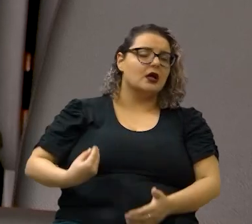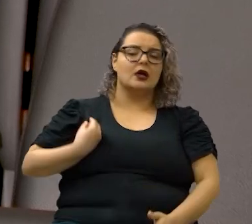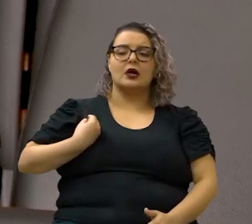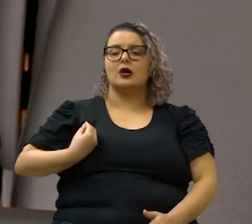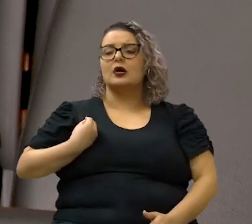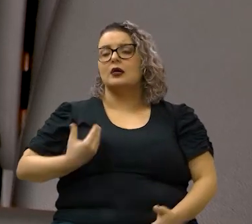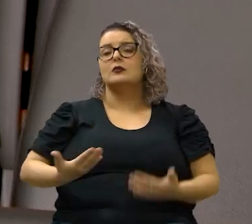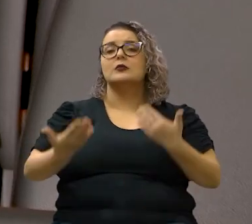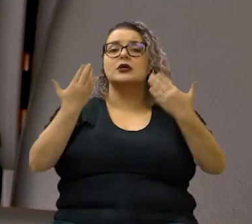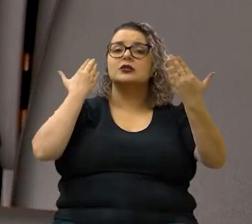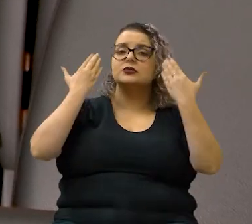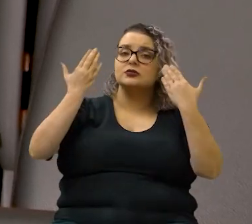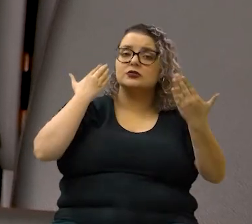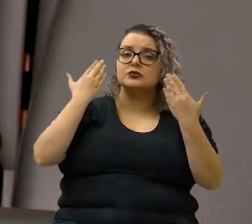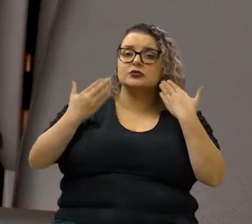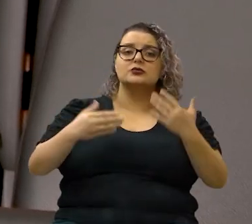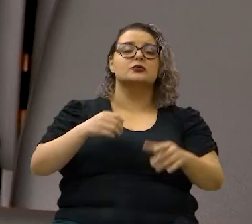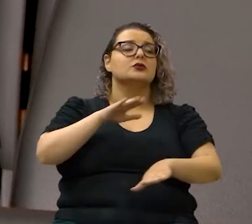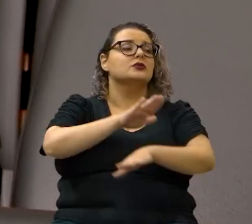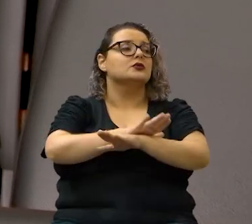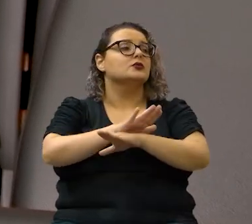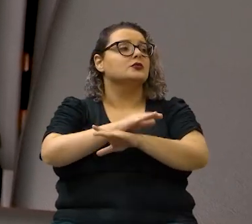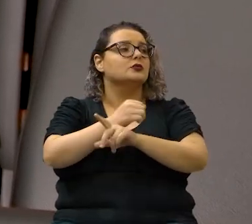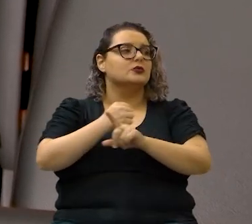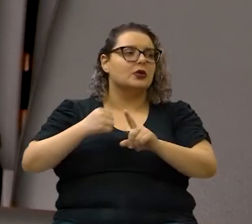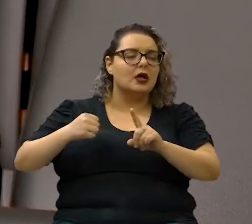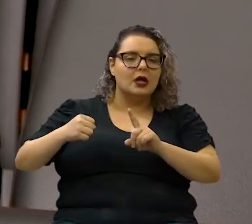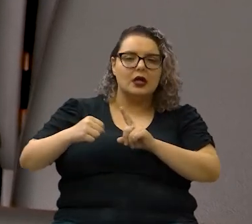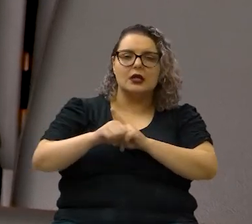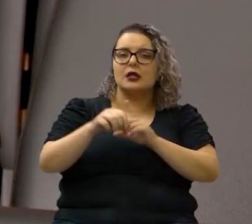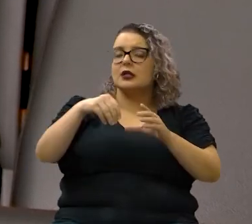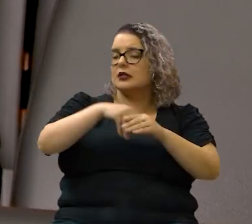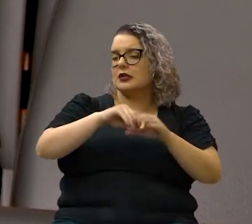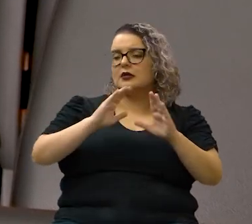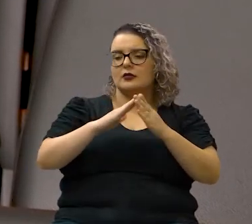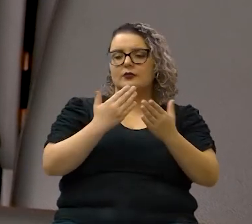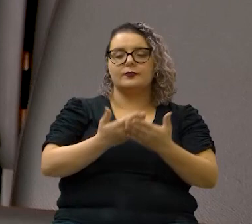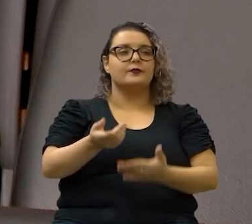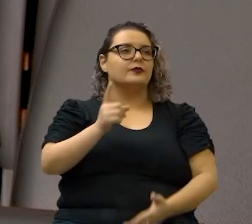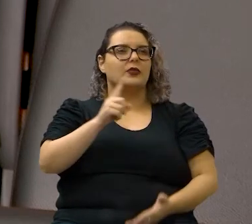a presença do psicólogo, do assistente social dentro da escola. Não é o